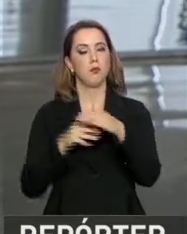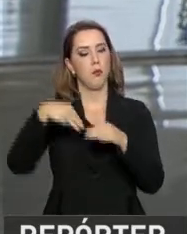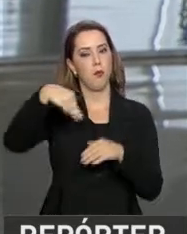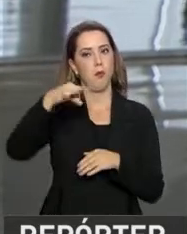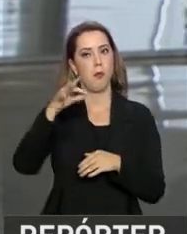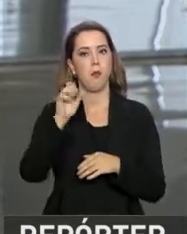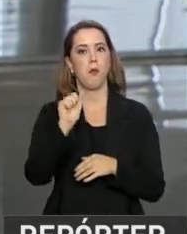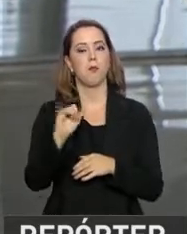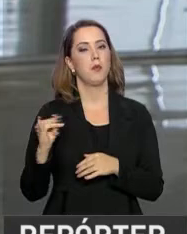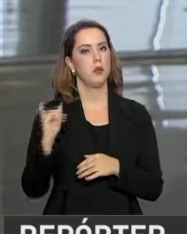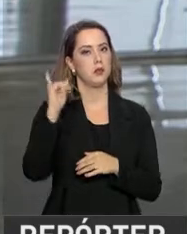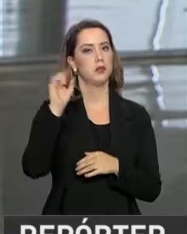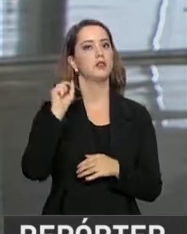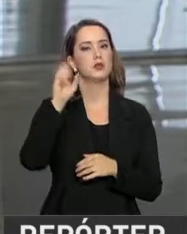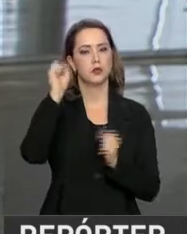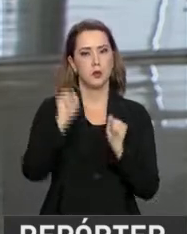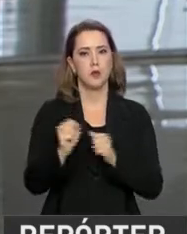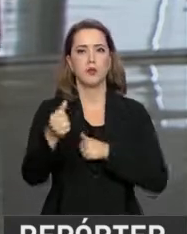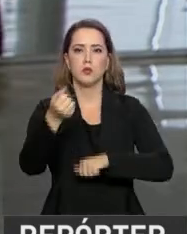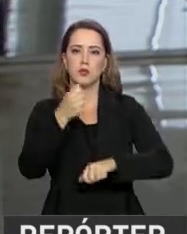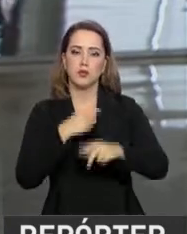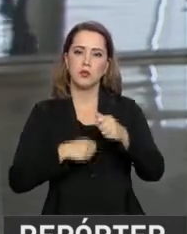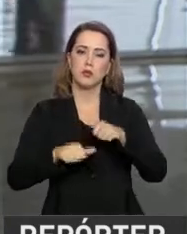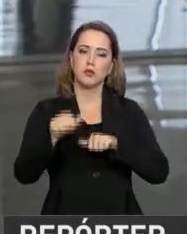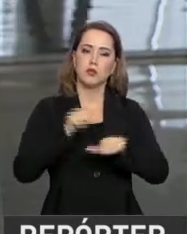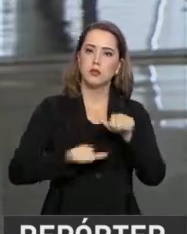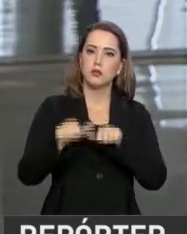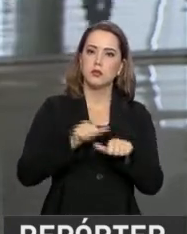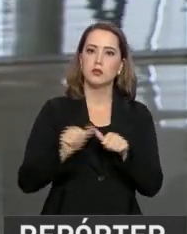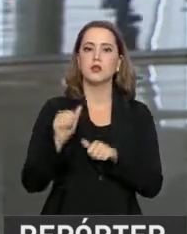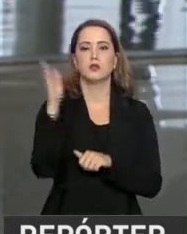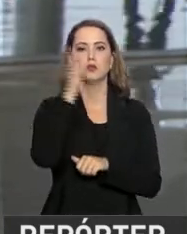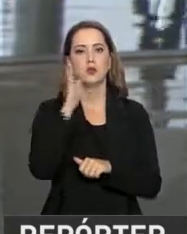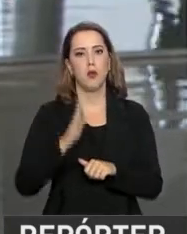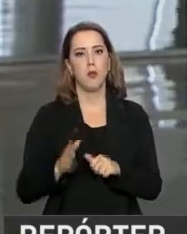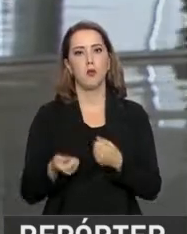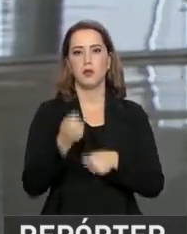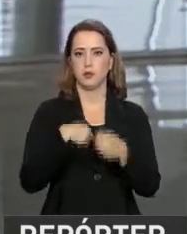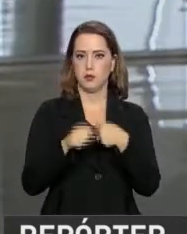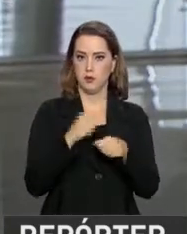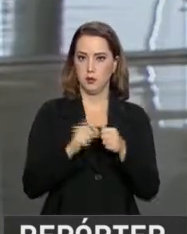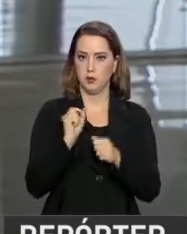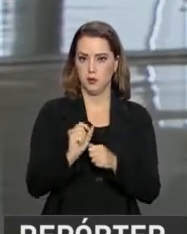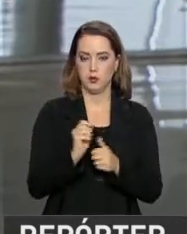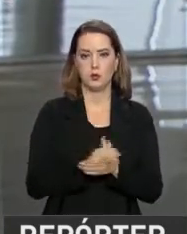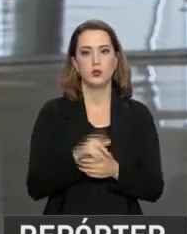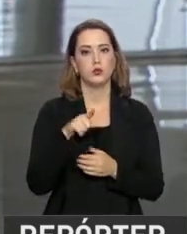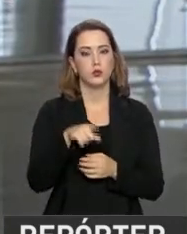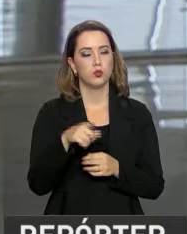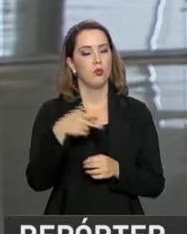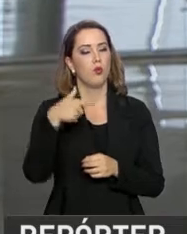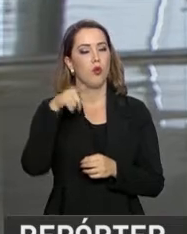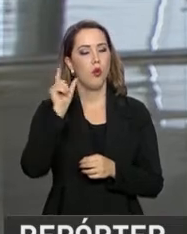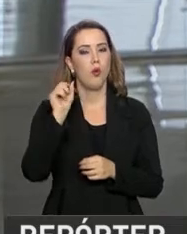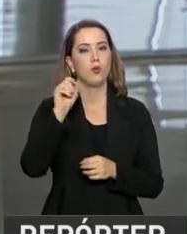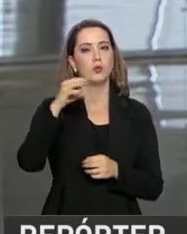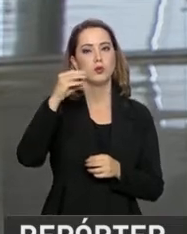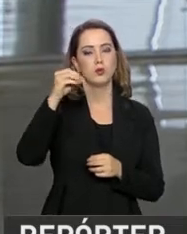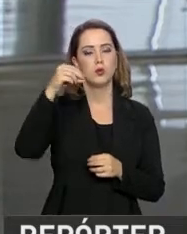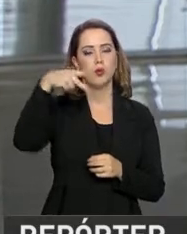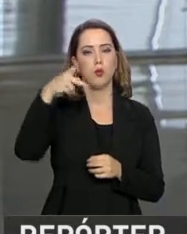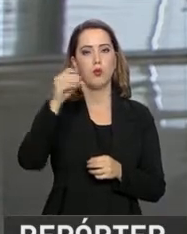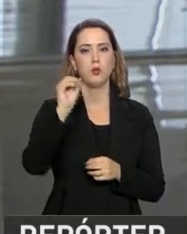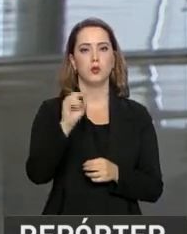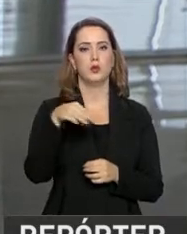Ele também afirmou que é possível reverter a situação econômica do país. E ontem, o Copom, o Conselho de Política Monetária do Banco